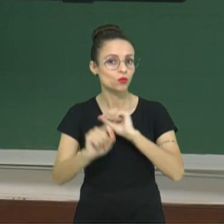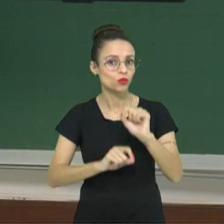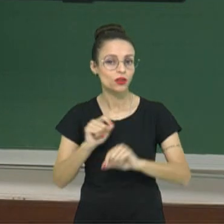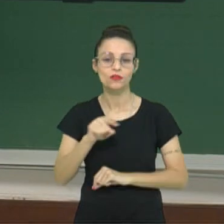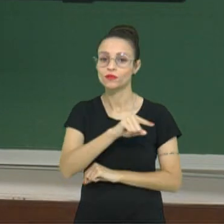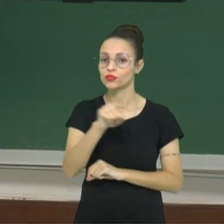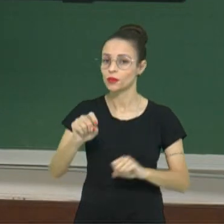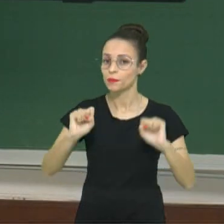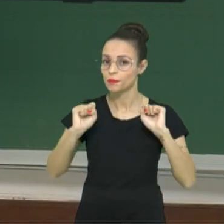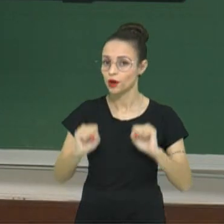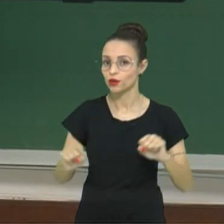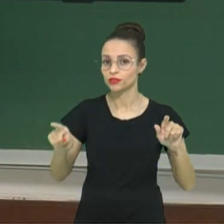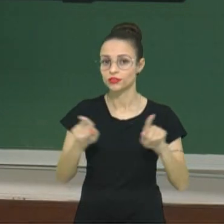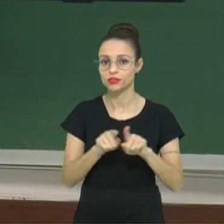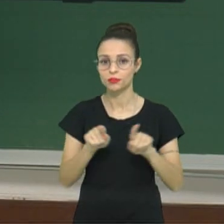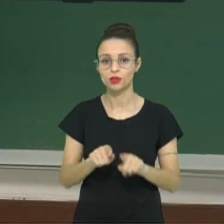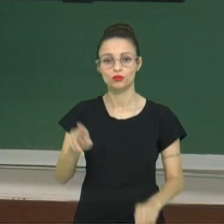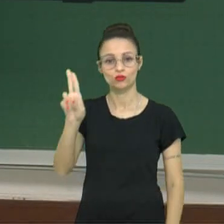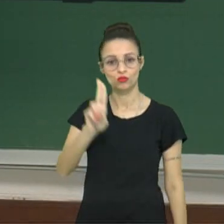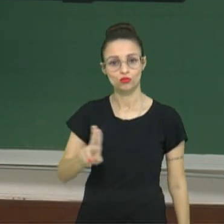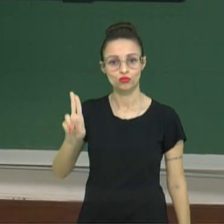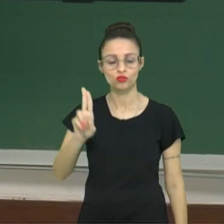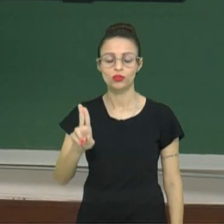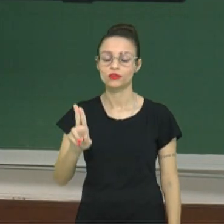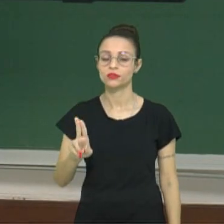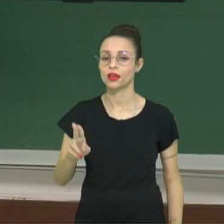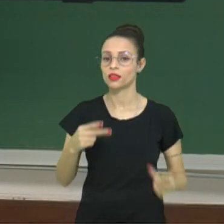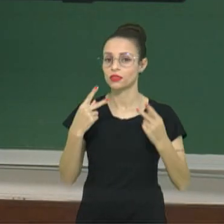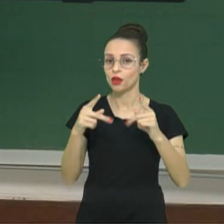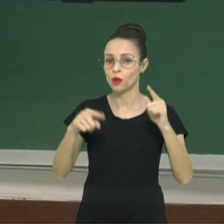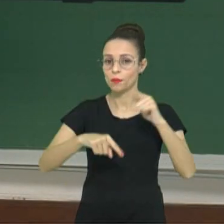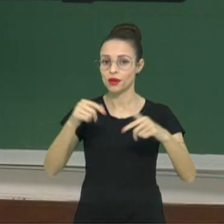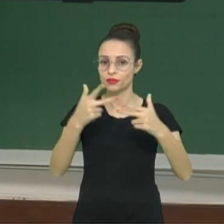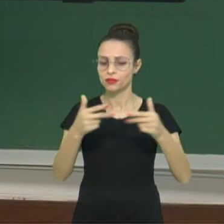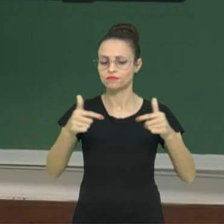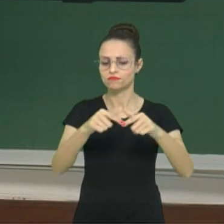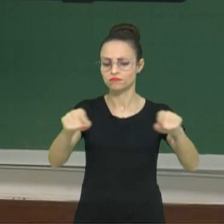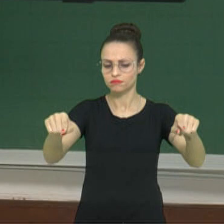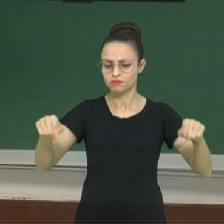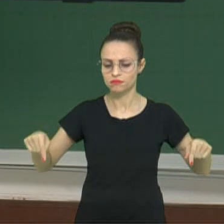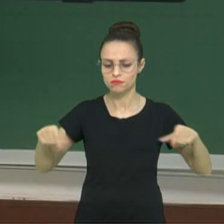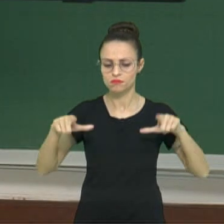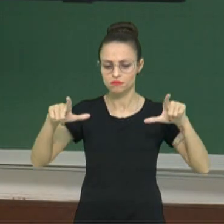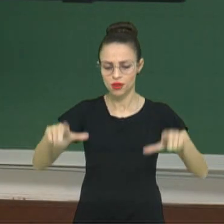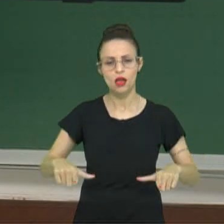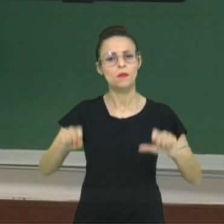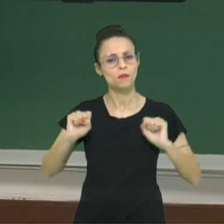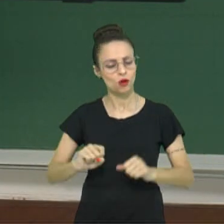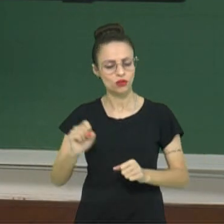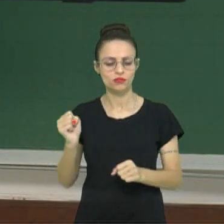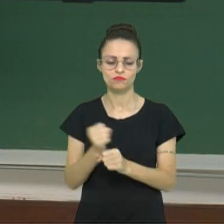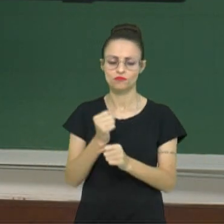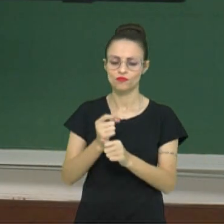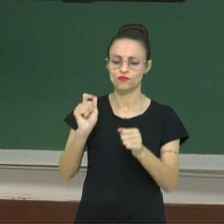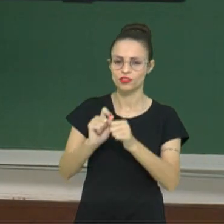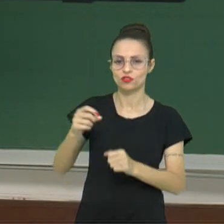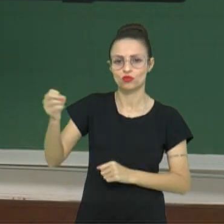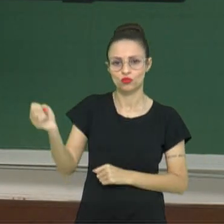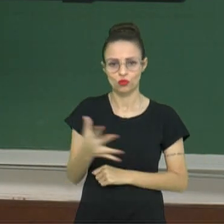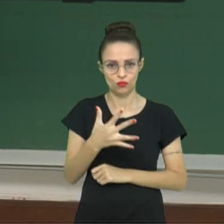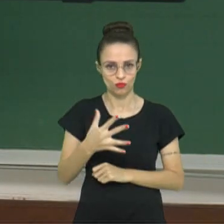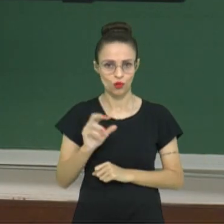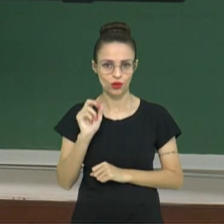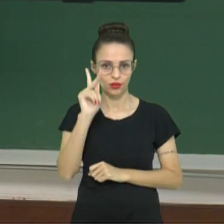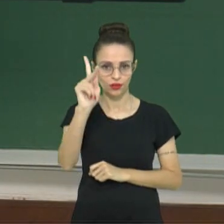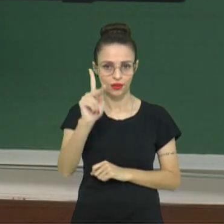você também pode fazer a utilização, né, já do material da sua maquete ou também pode construir uma maquete nova, tá bom,